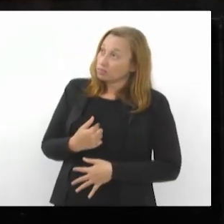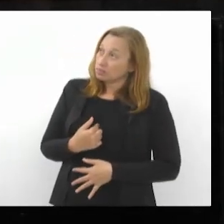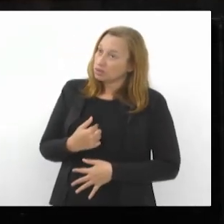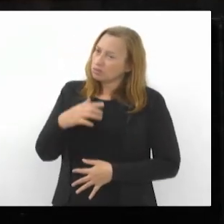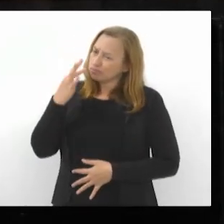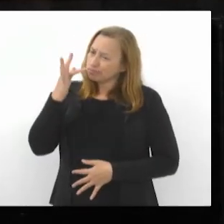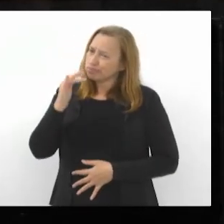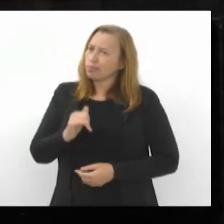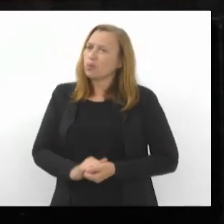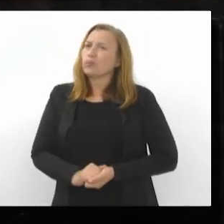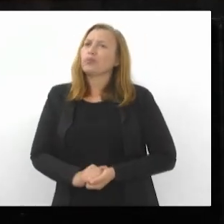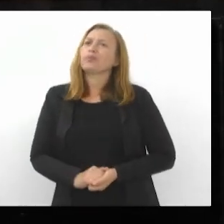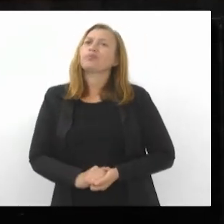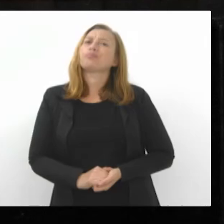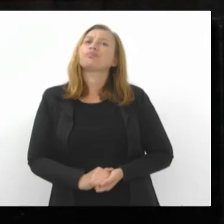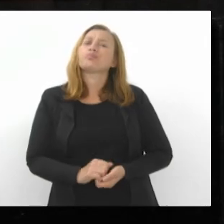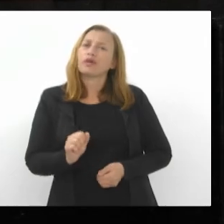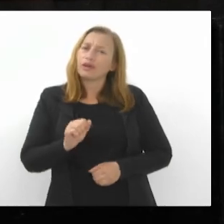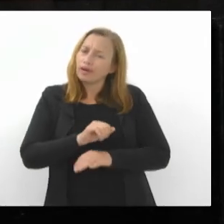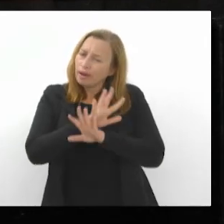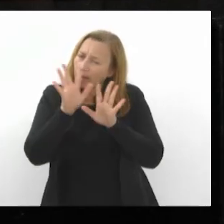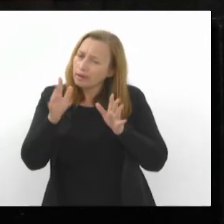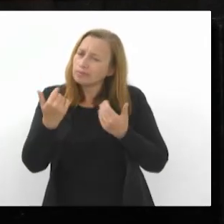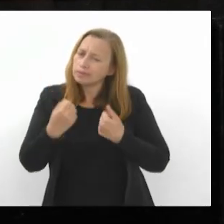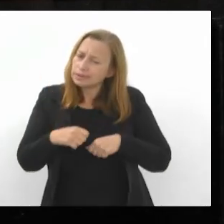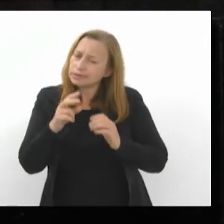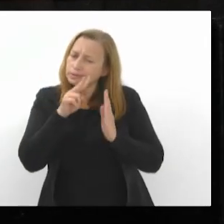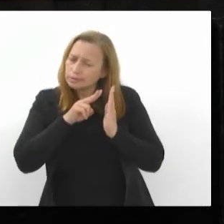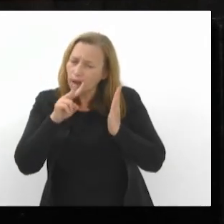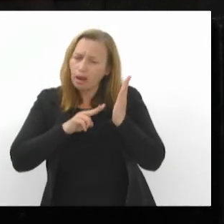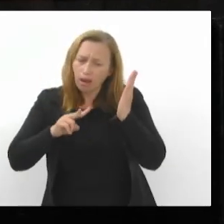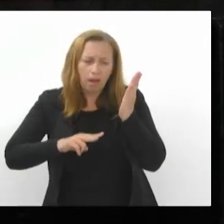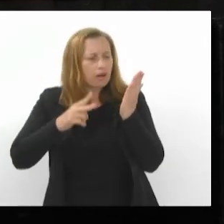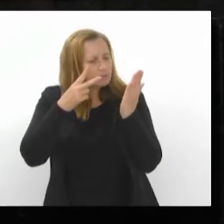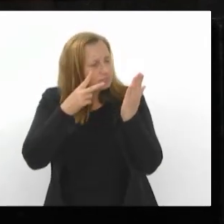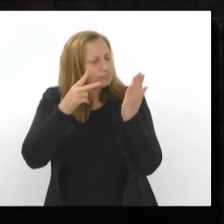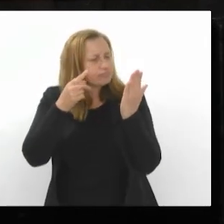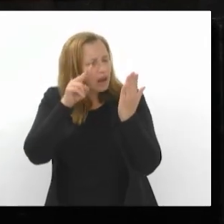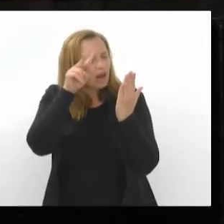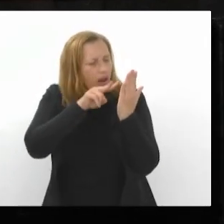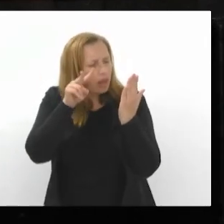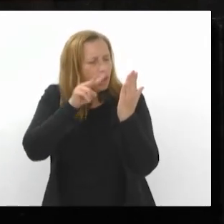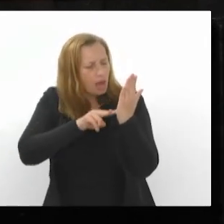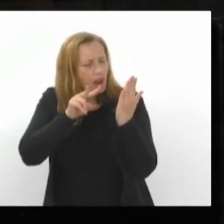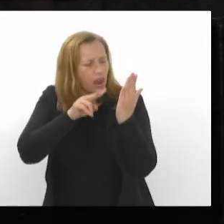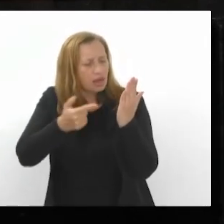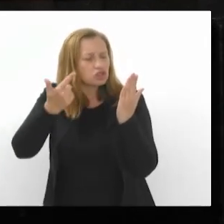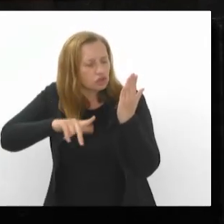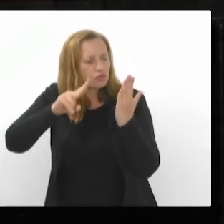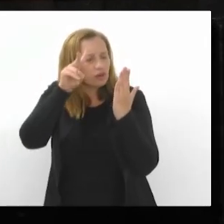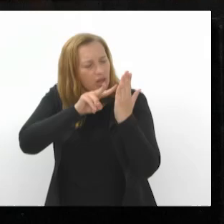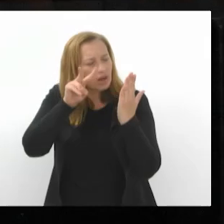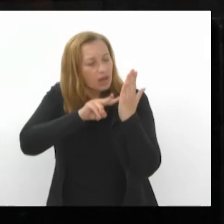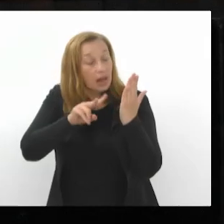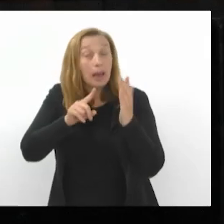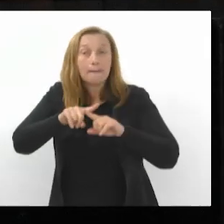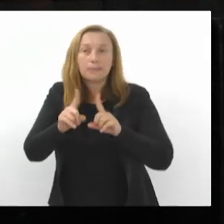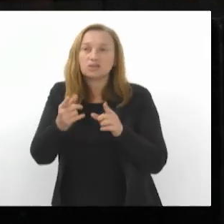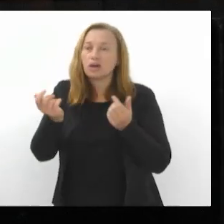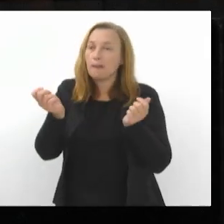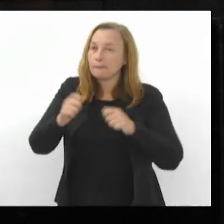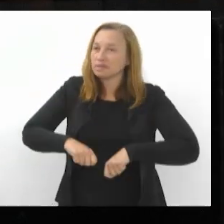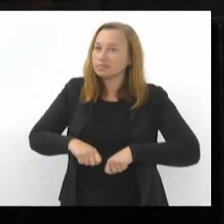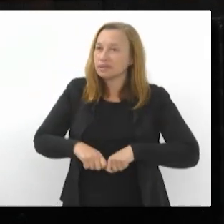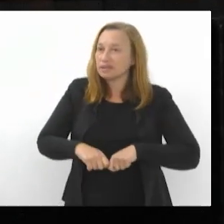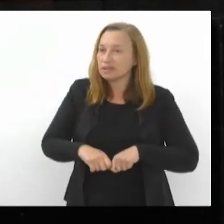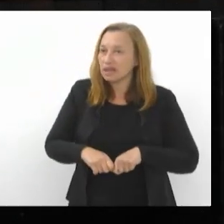temor. Claro que eu preciso ler e reler. Mas quando entrou as possibilidades de